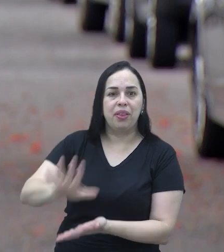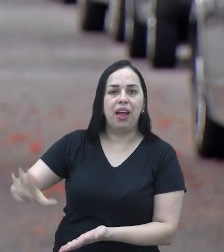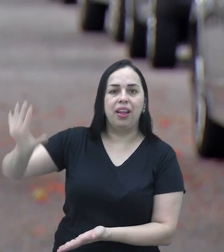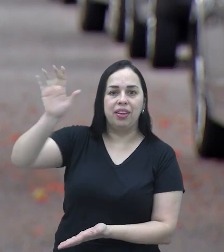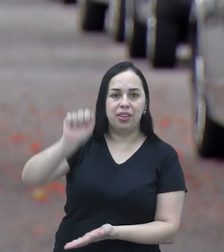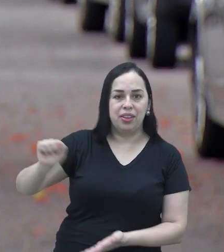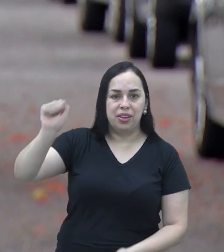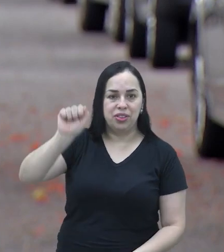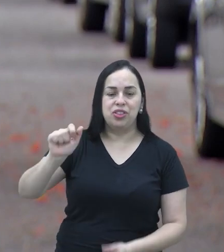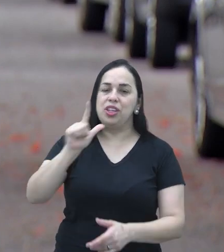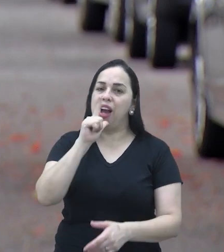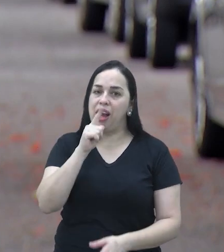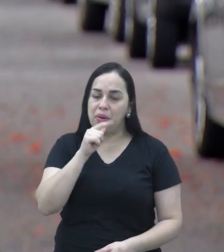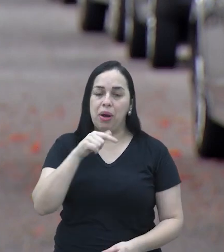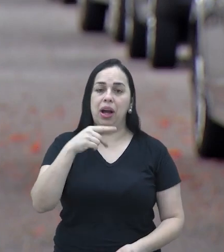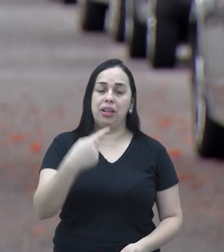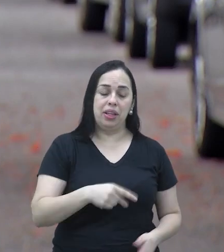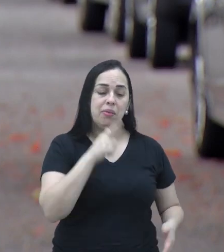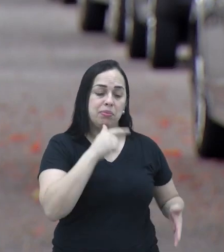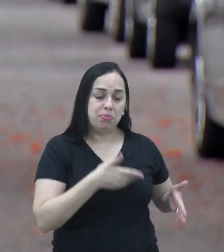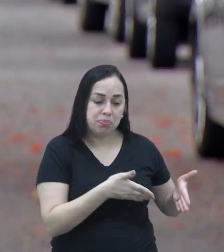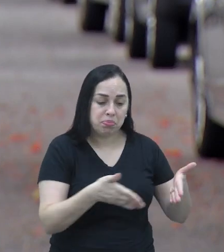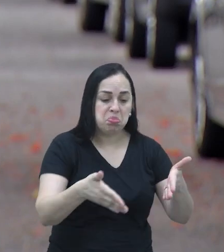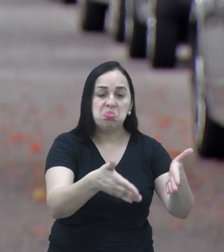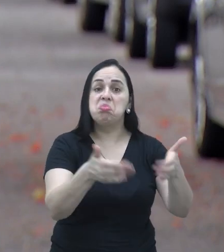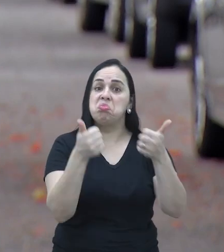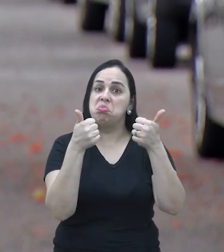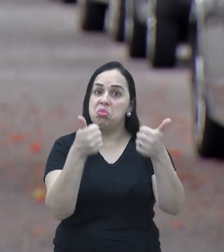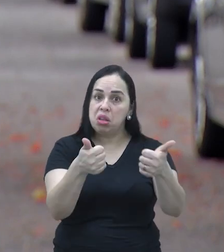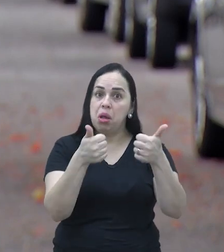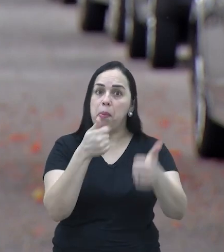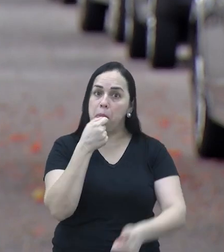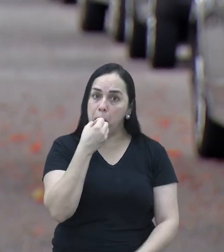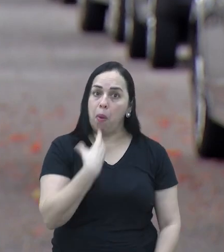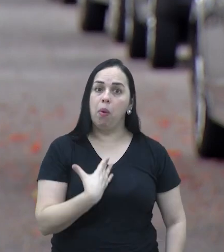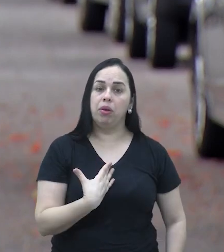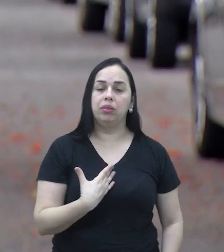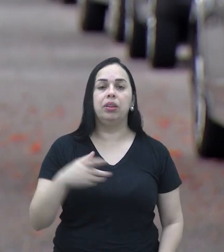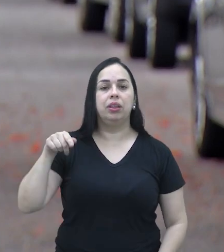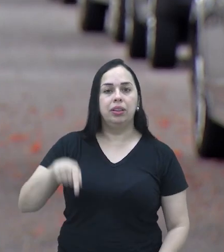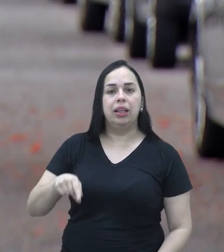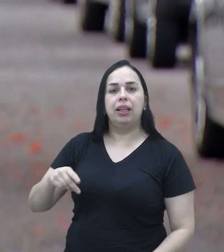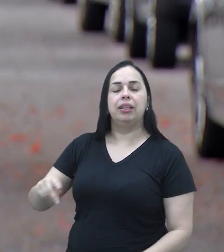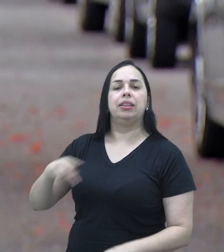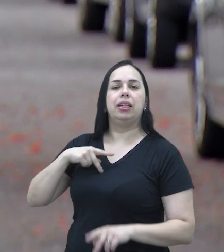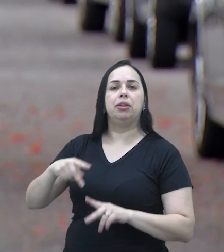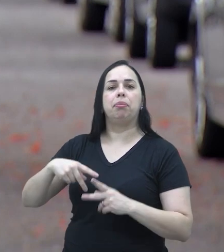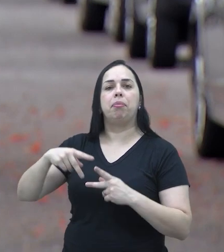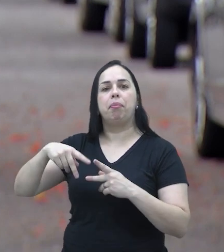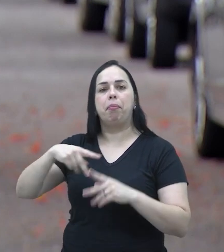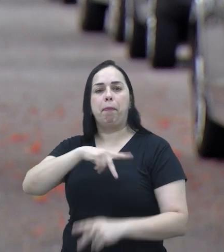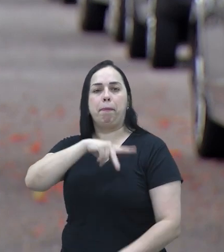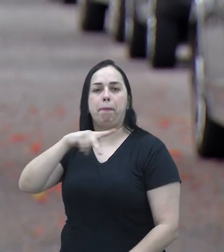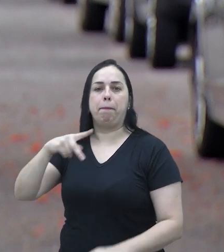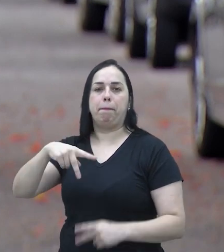as represas que abastecem São José e região apresentam boas condições. A de Paraibuna